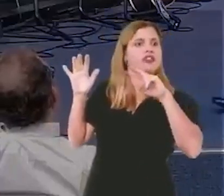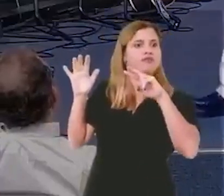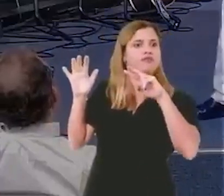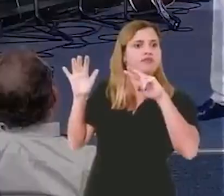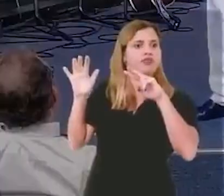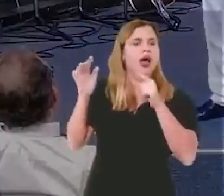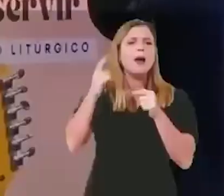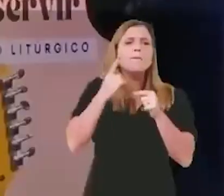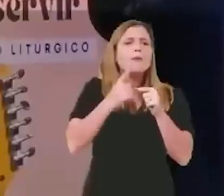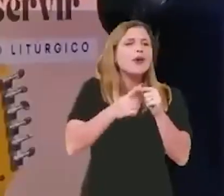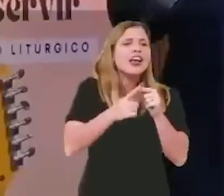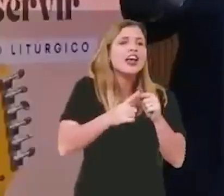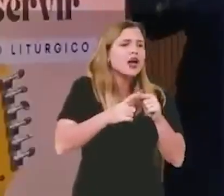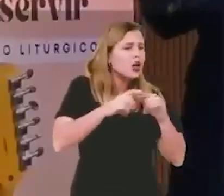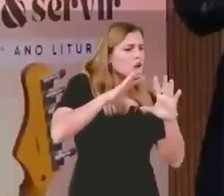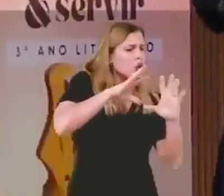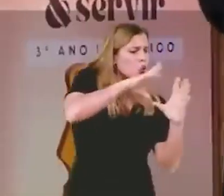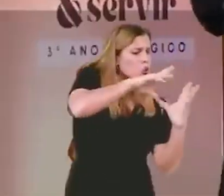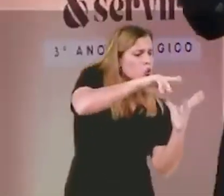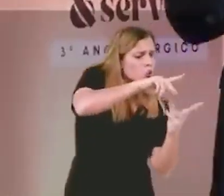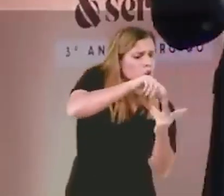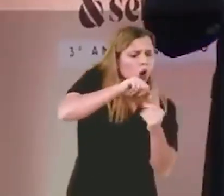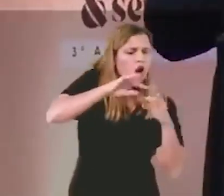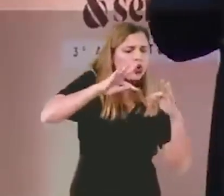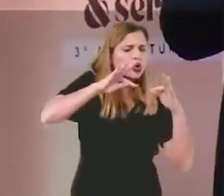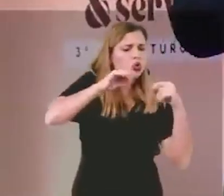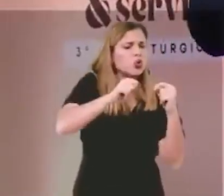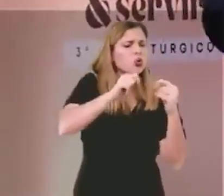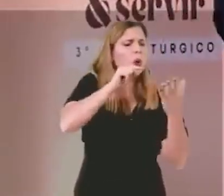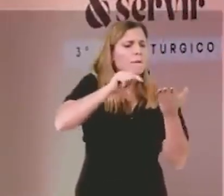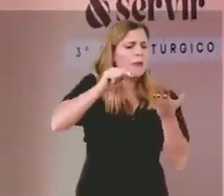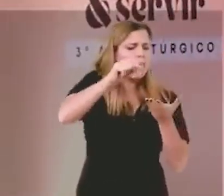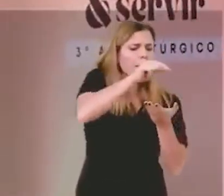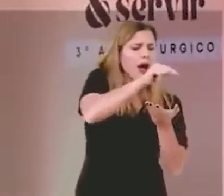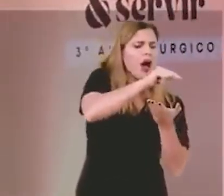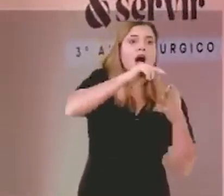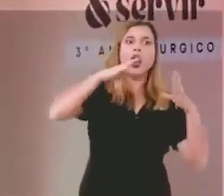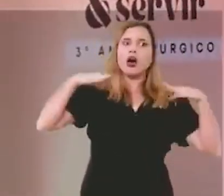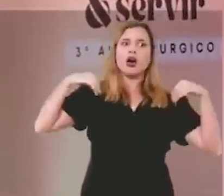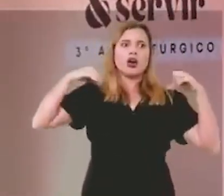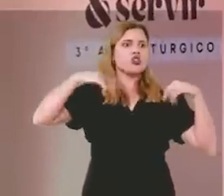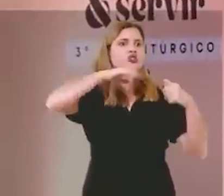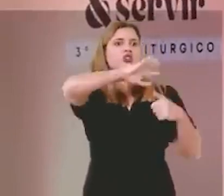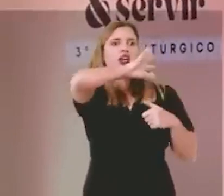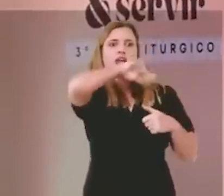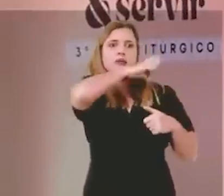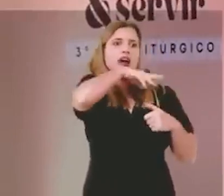existe porque recebeu vida dele. Anjos, homens, animais, universo, enfim.